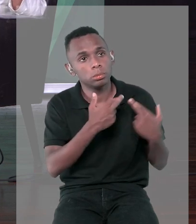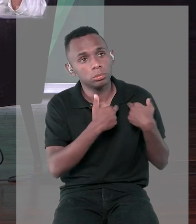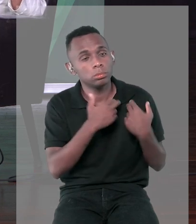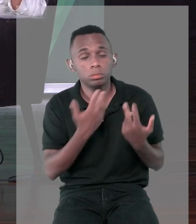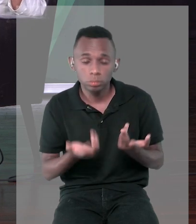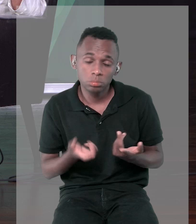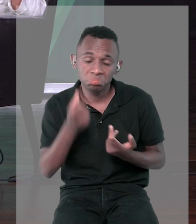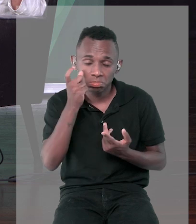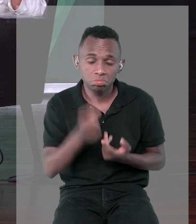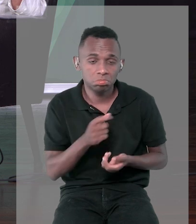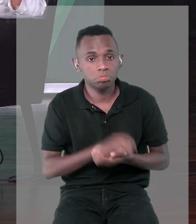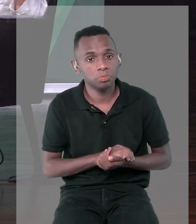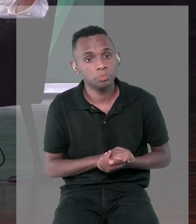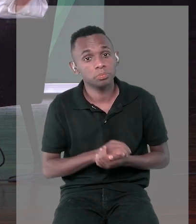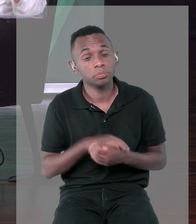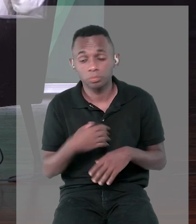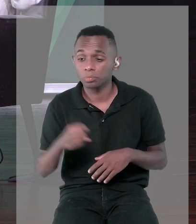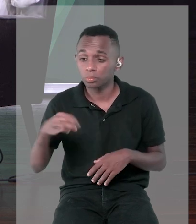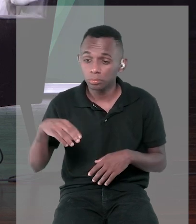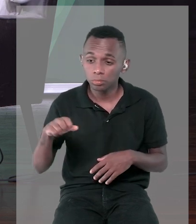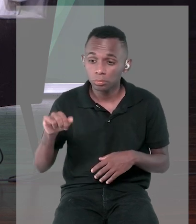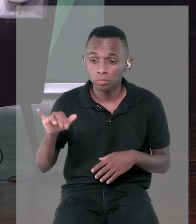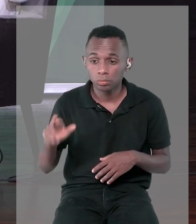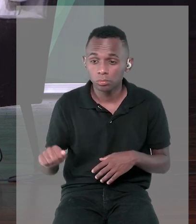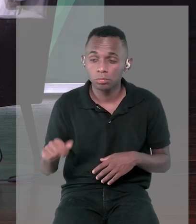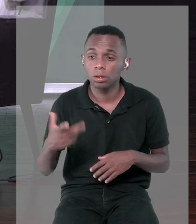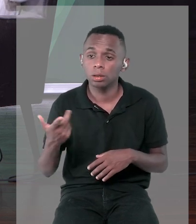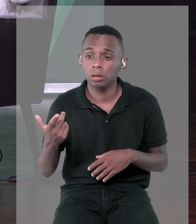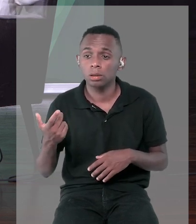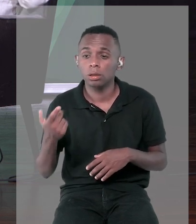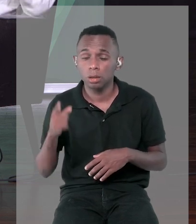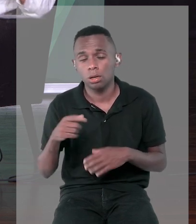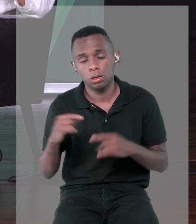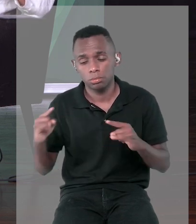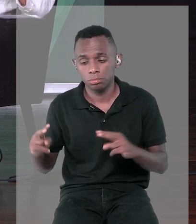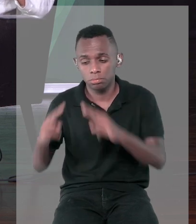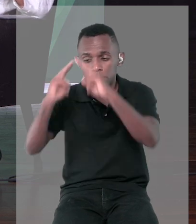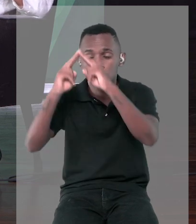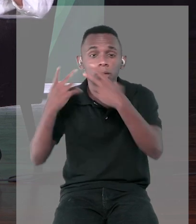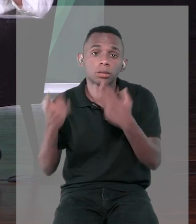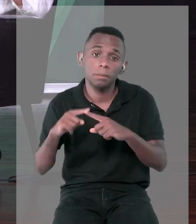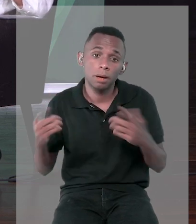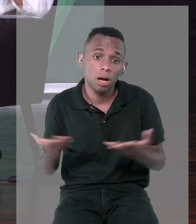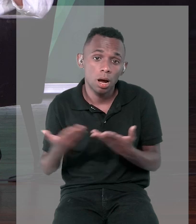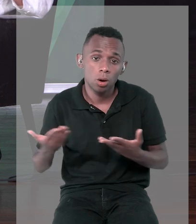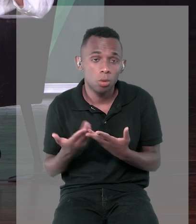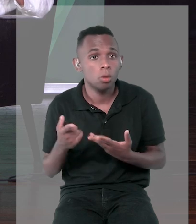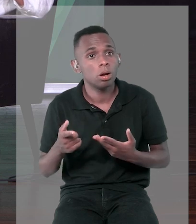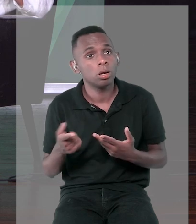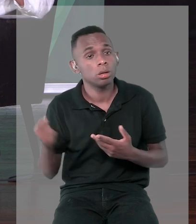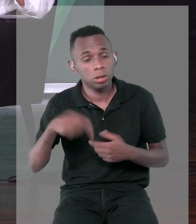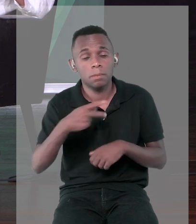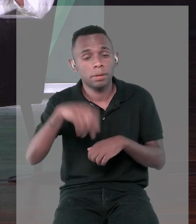Então, é muito interessante. E a Maria Fernanda também, algumas vezes, esteve, né, que ela mora em Paris, mas agora, por exemplo, ela está no